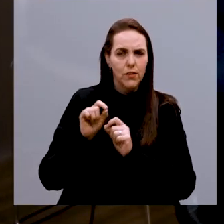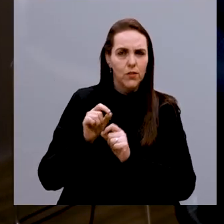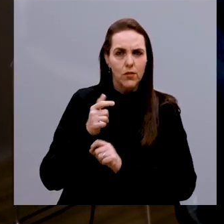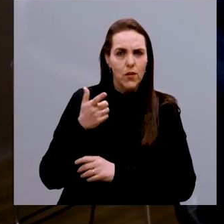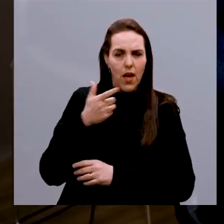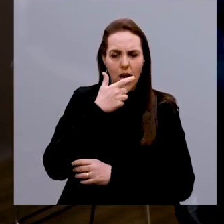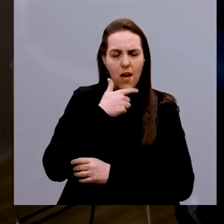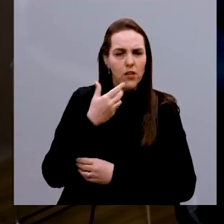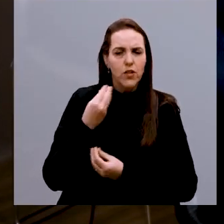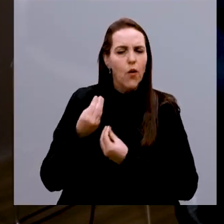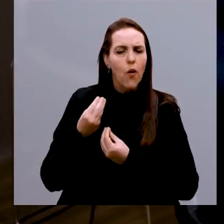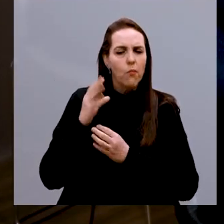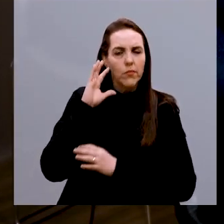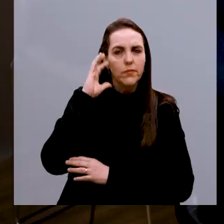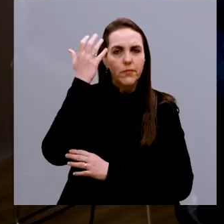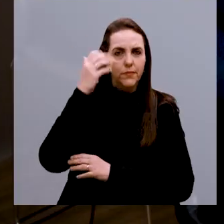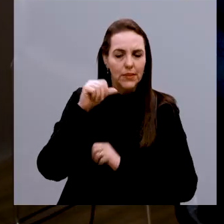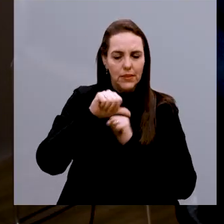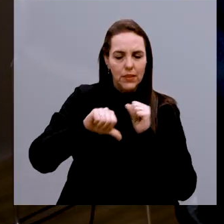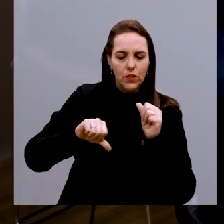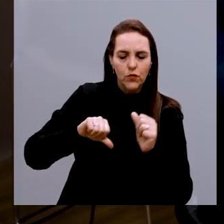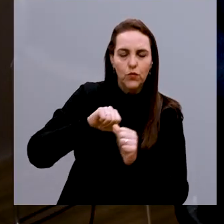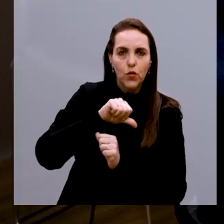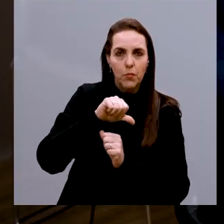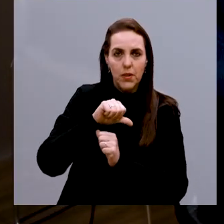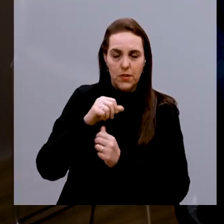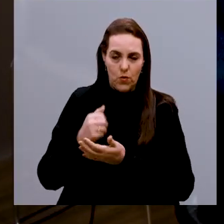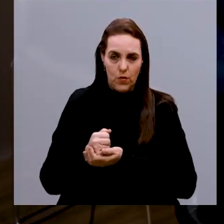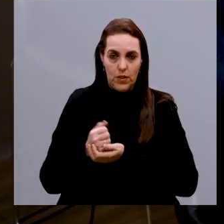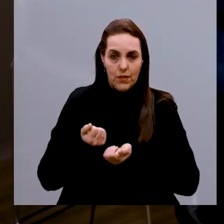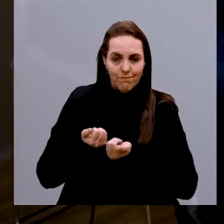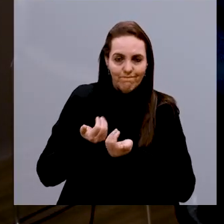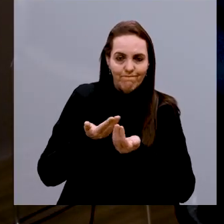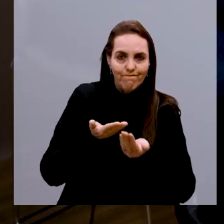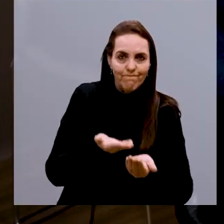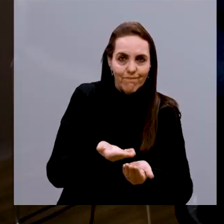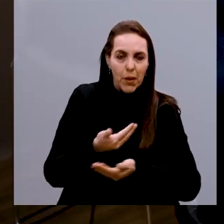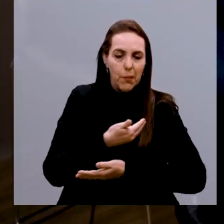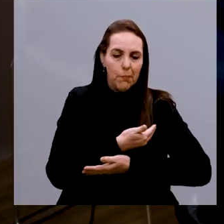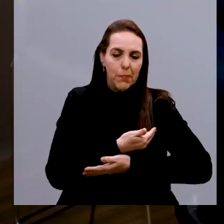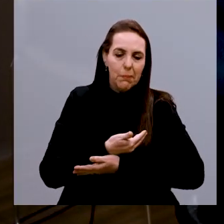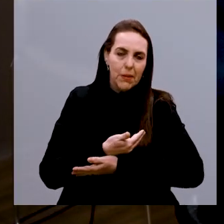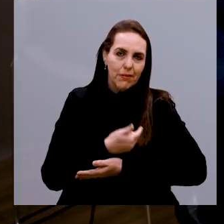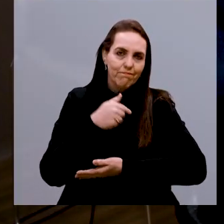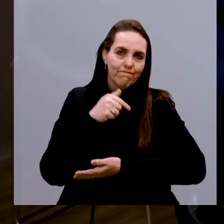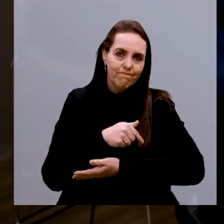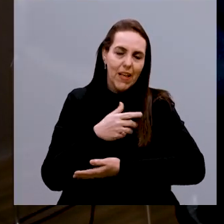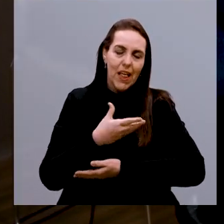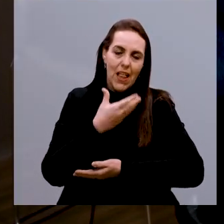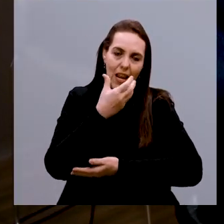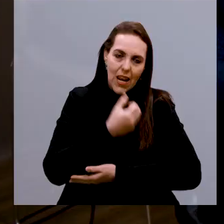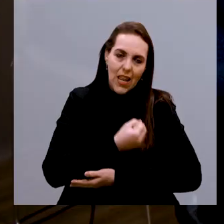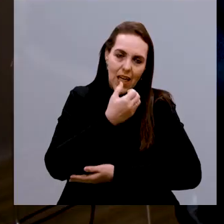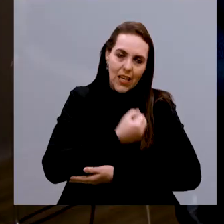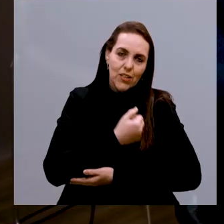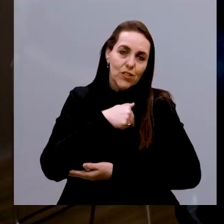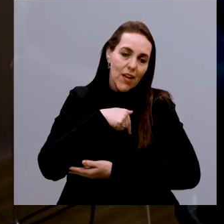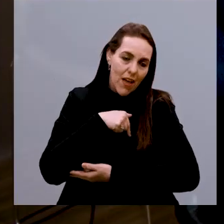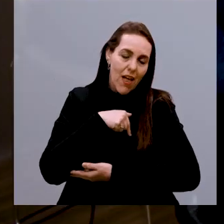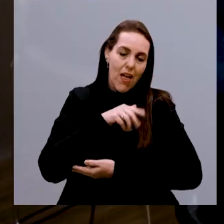como que acontece essa transformação, esse direcionamento para esses bebês, né, de levar esse leite que